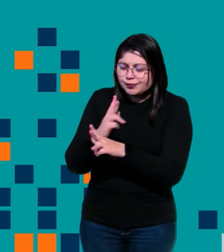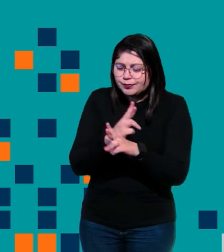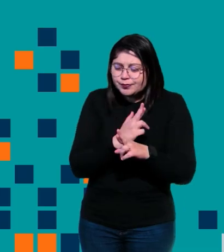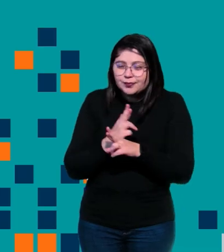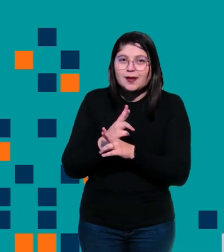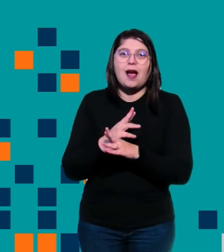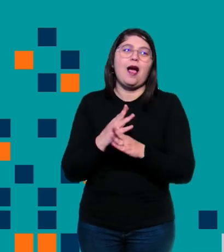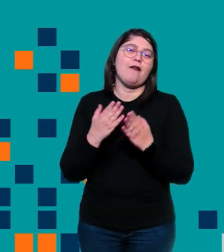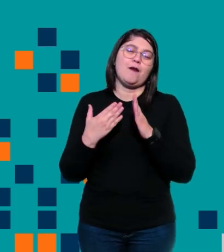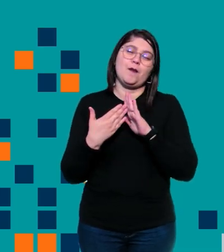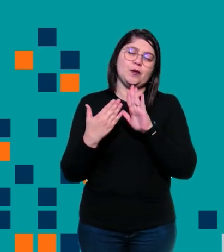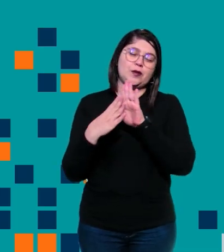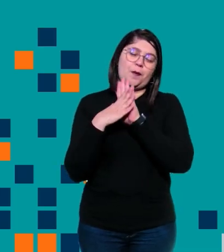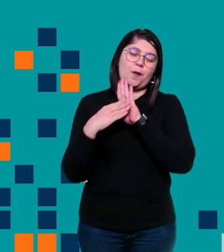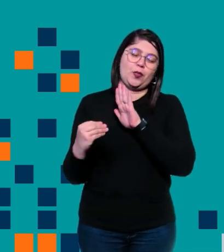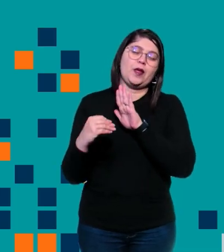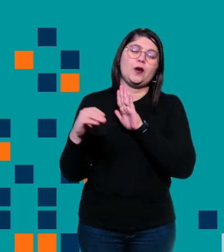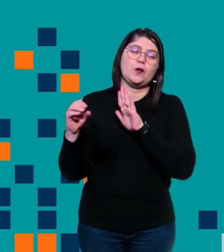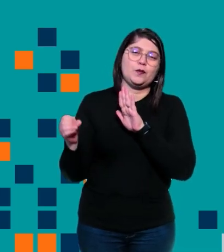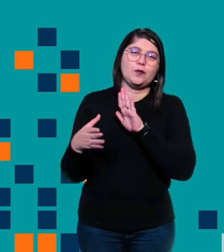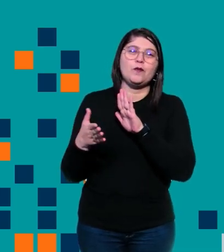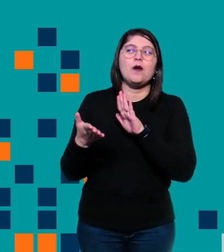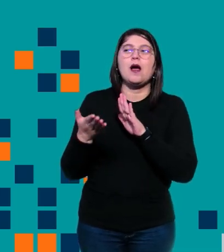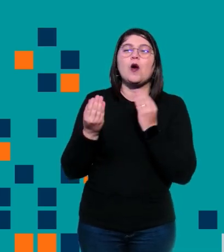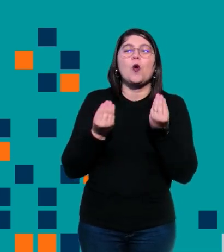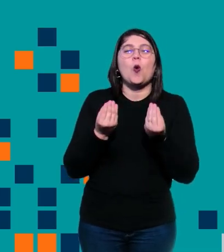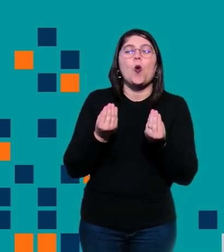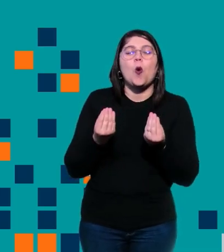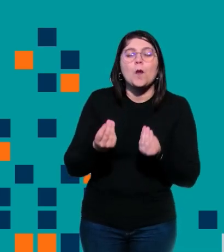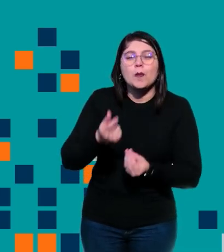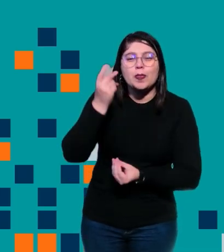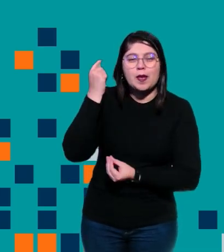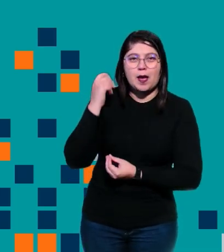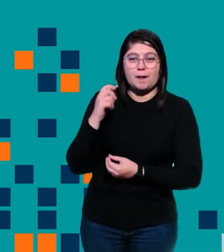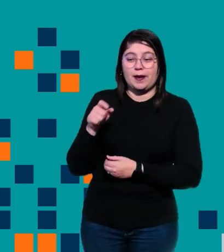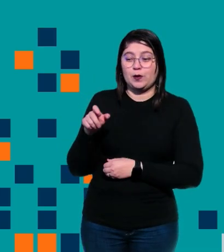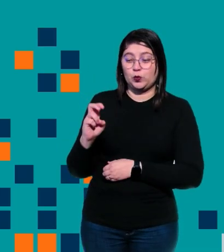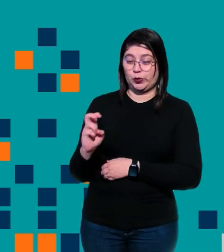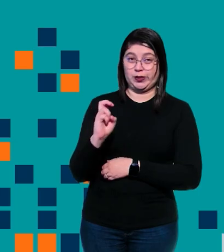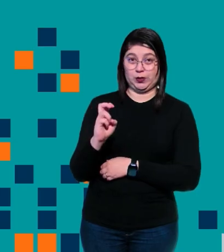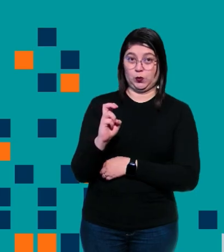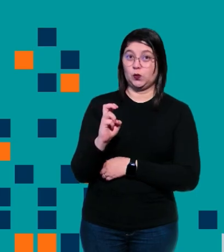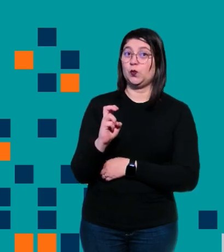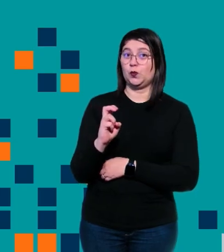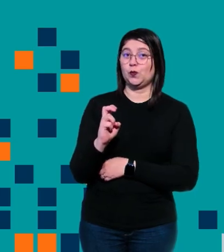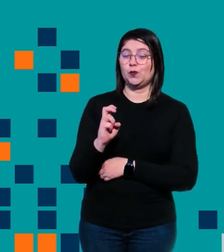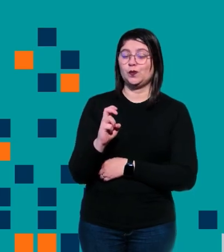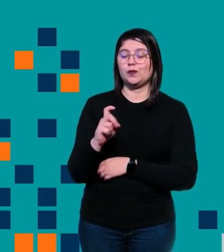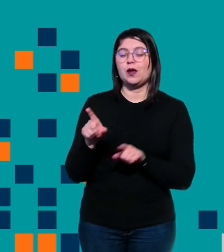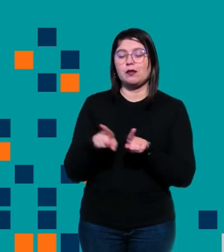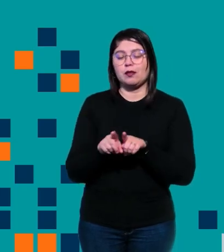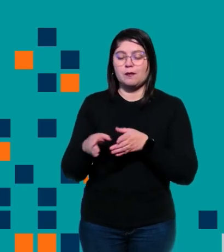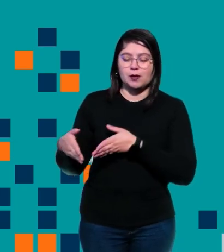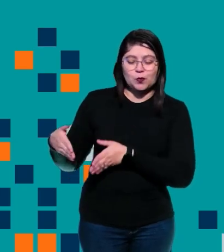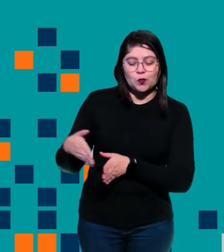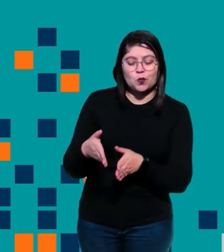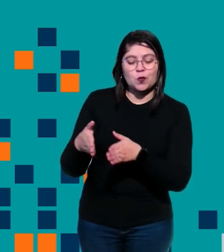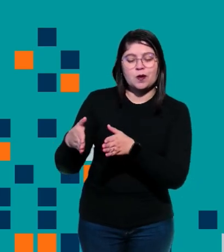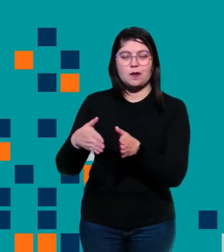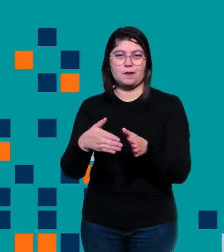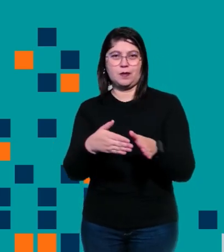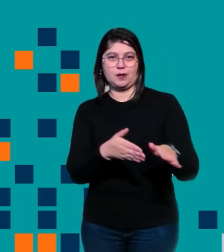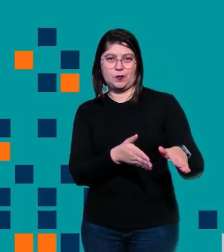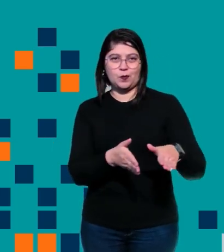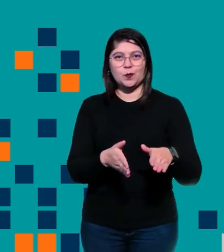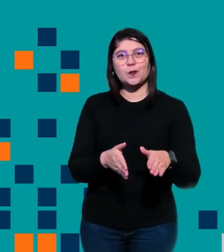de ocupação de uma casa da época, né? O número 5, que faz parte do percurso, saindo em nível